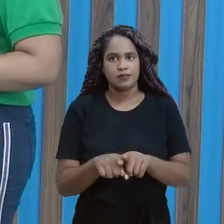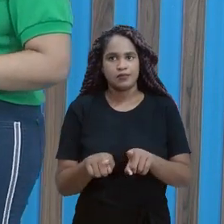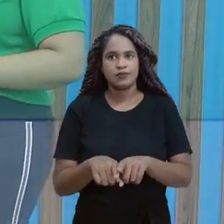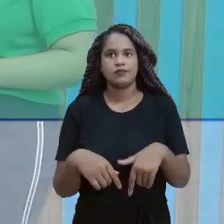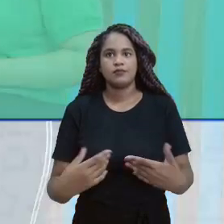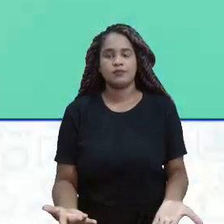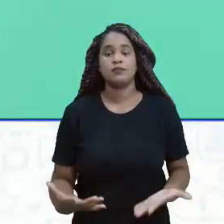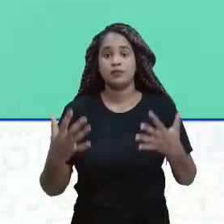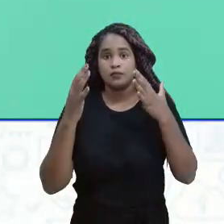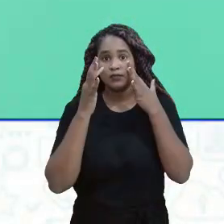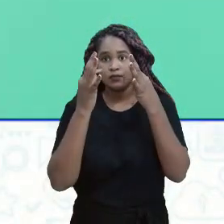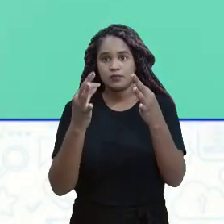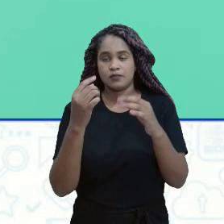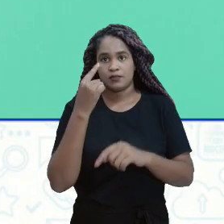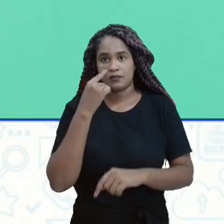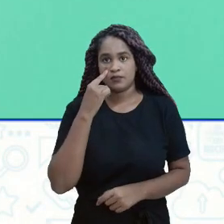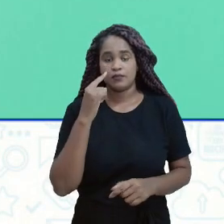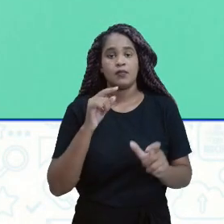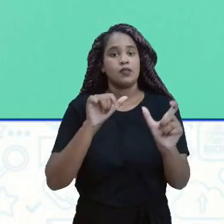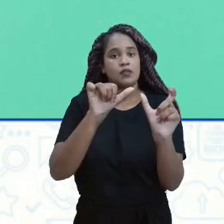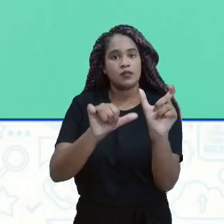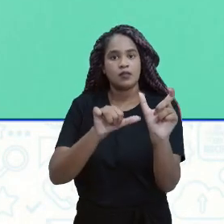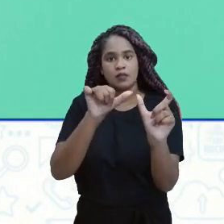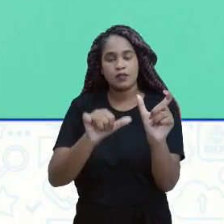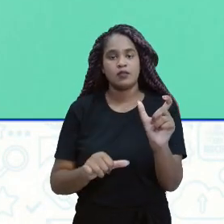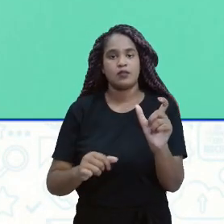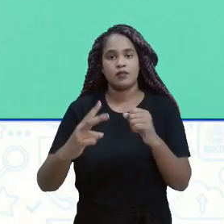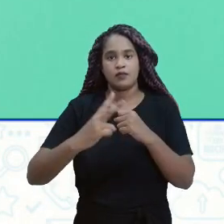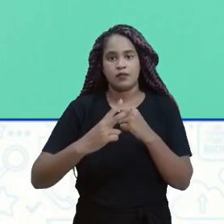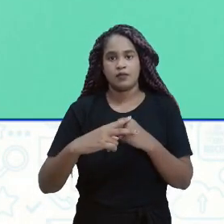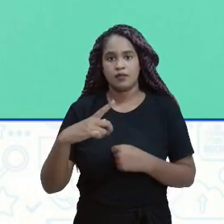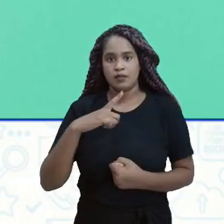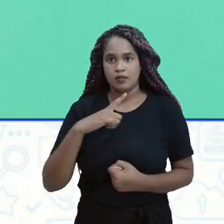Atenção, as flexões dos verbos ter e vir, na terceira